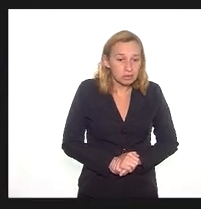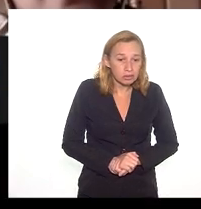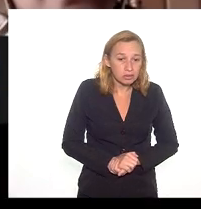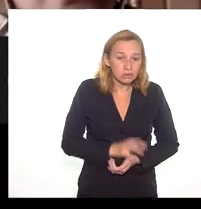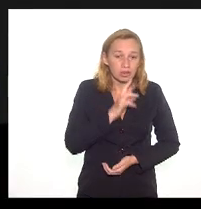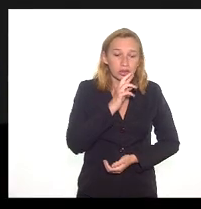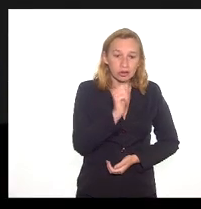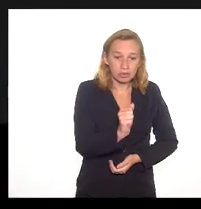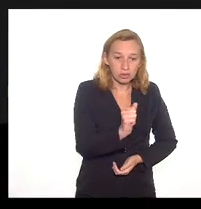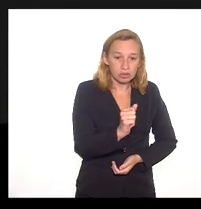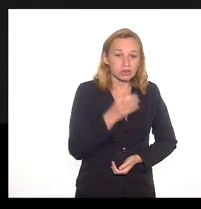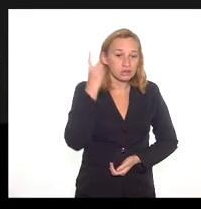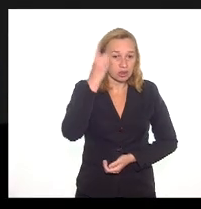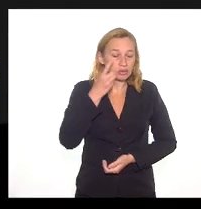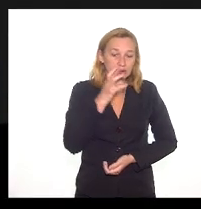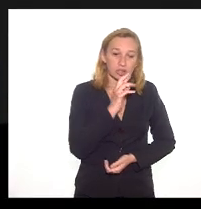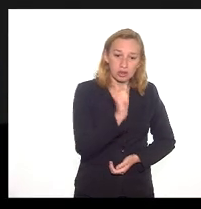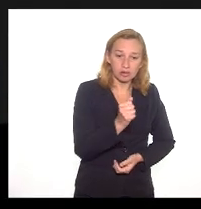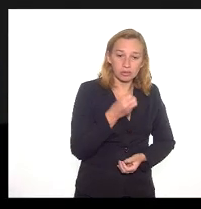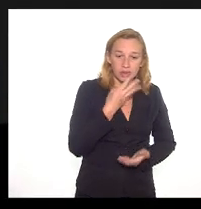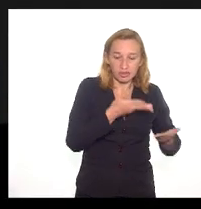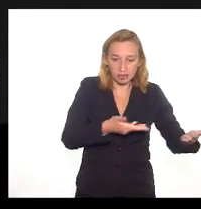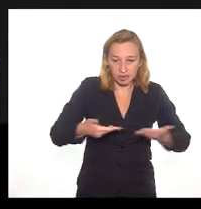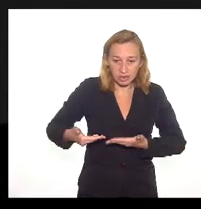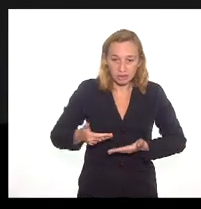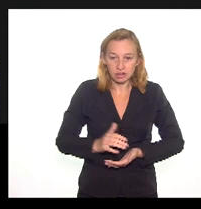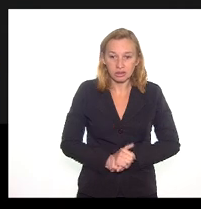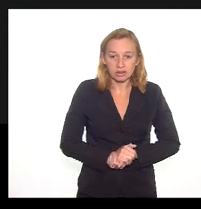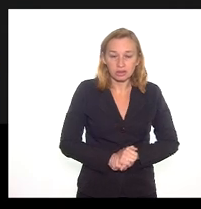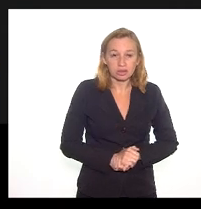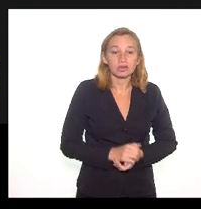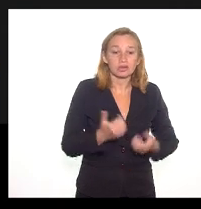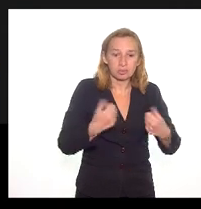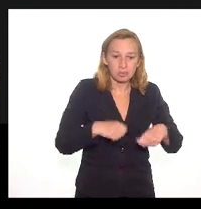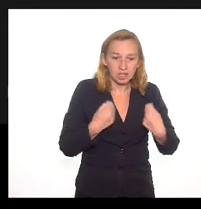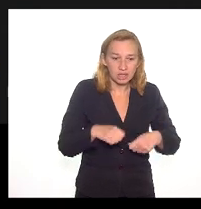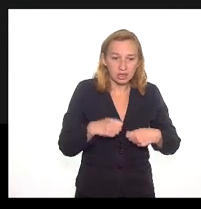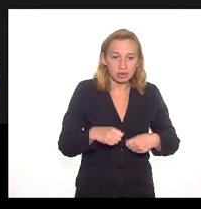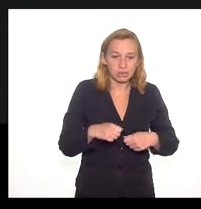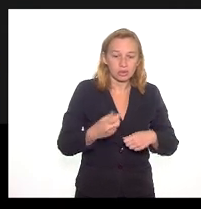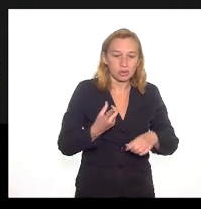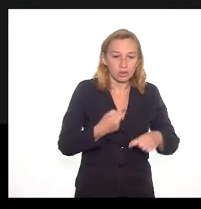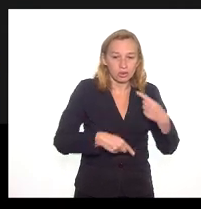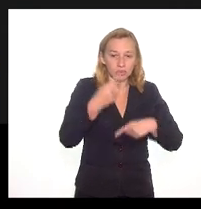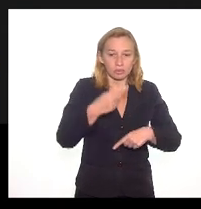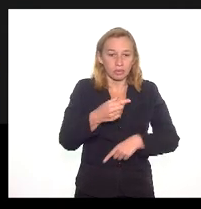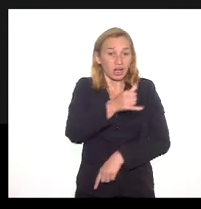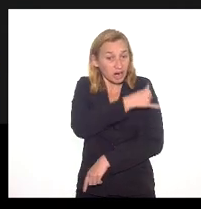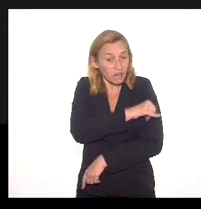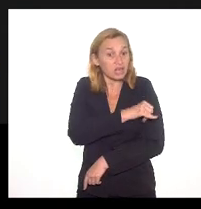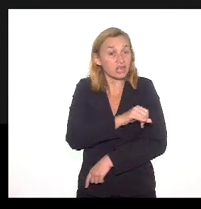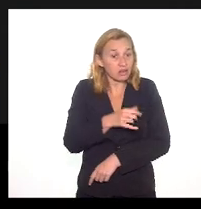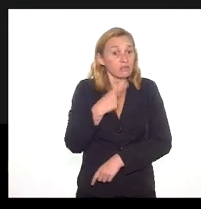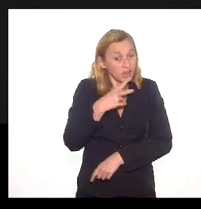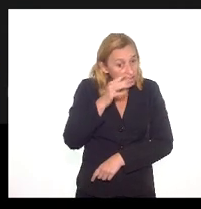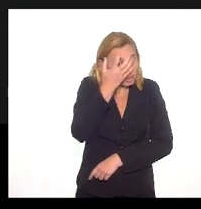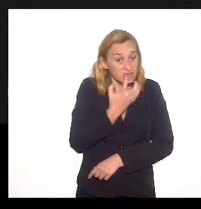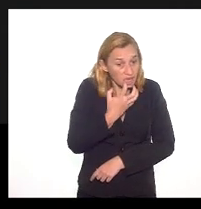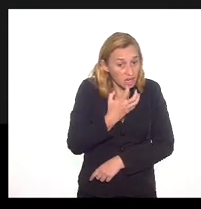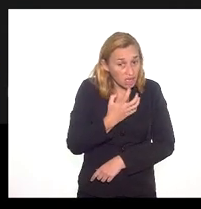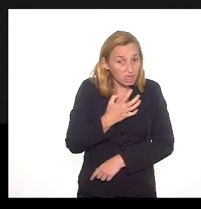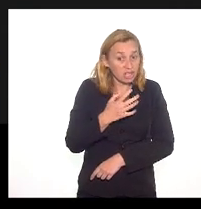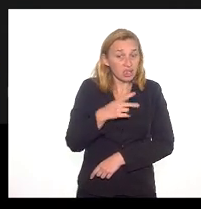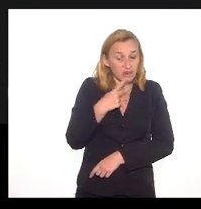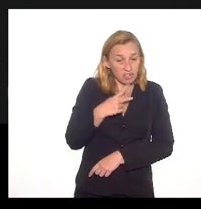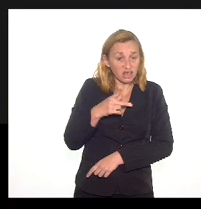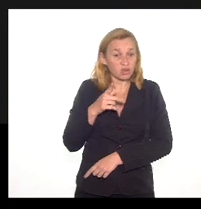Amorim. Deputado Rodrigo, bem-vindo, amigo. Por isso, Márcio, tem que sair o Supera Rio. Não, falando sério, pode parecer que a gente está falando